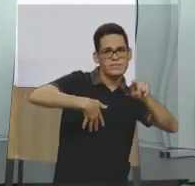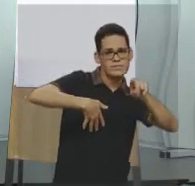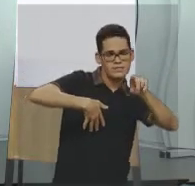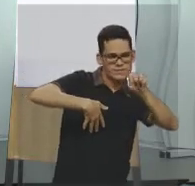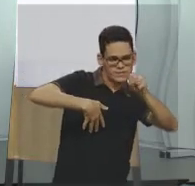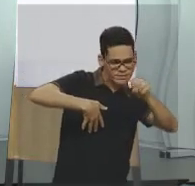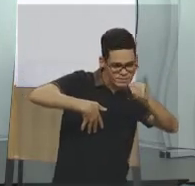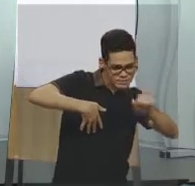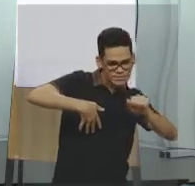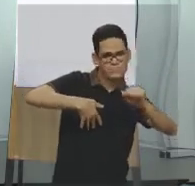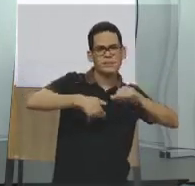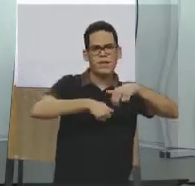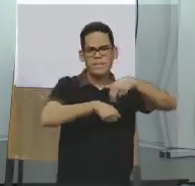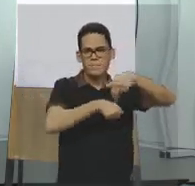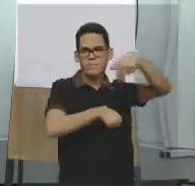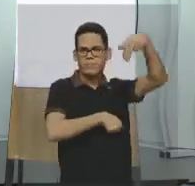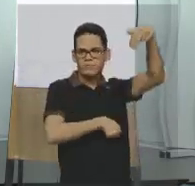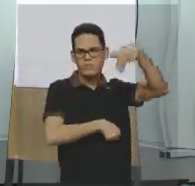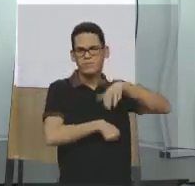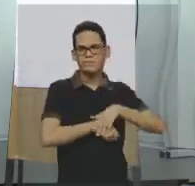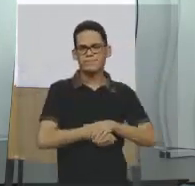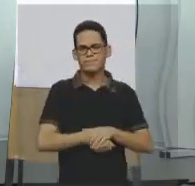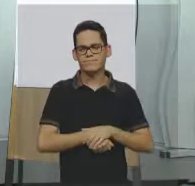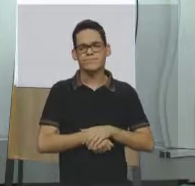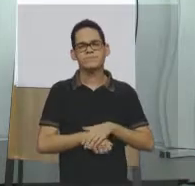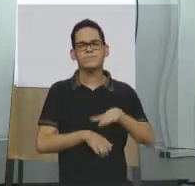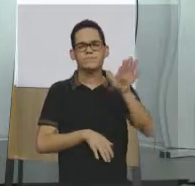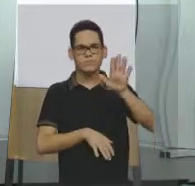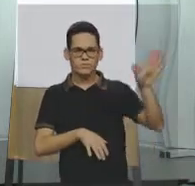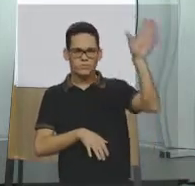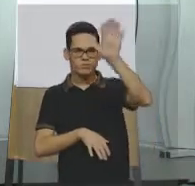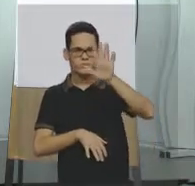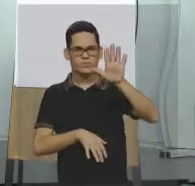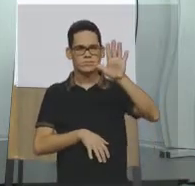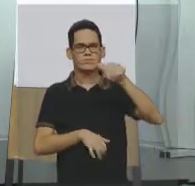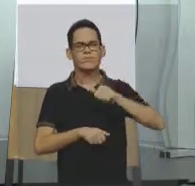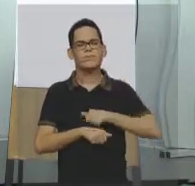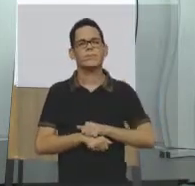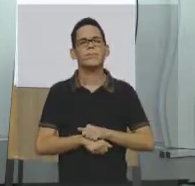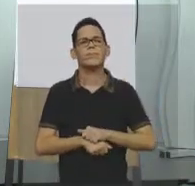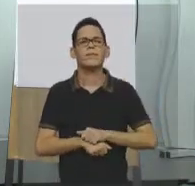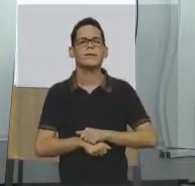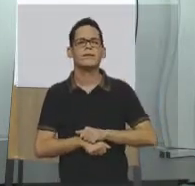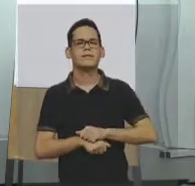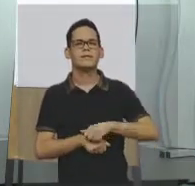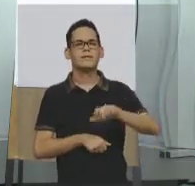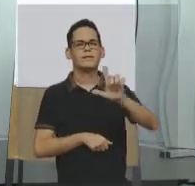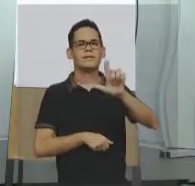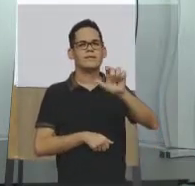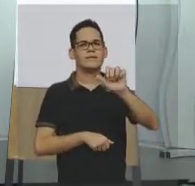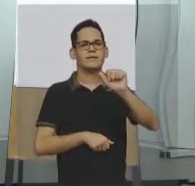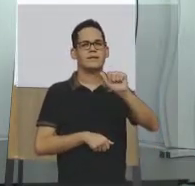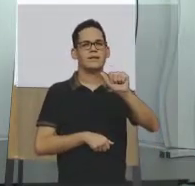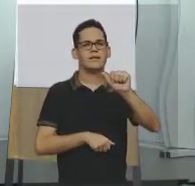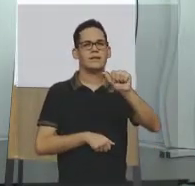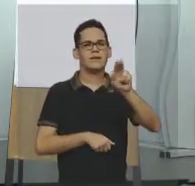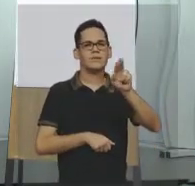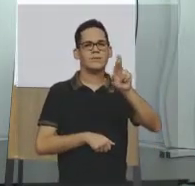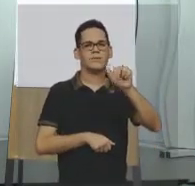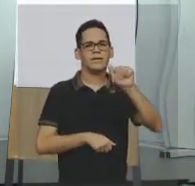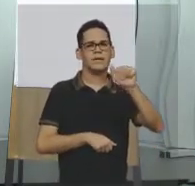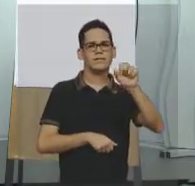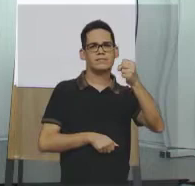na América do Norte, né? Na América do Norte, perdão, na região do norte do planeta, e a Gondwana ficaria na região